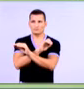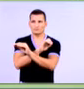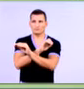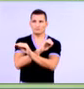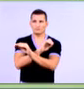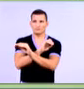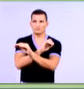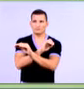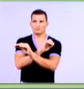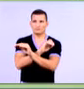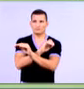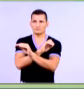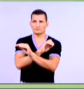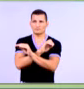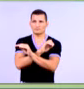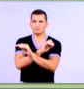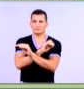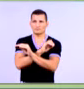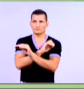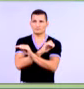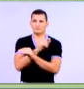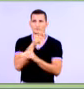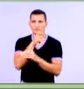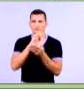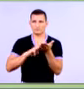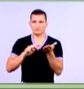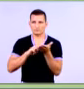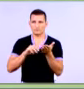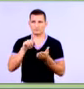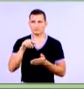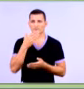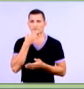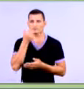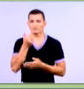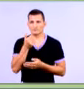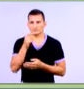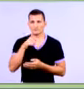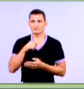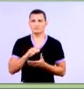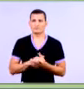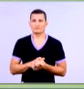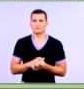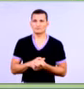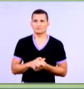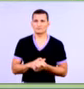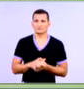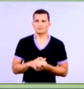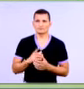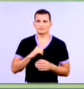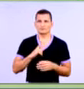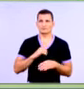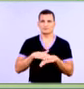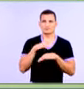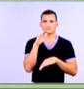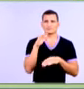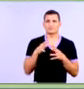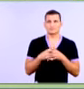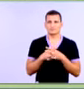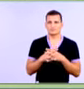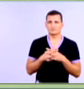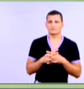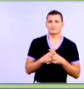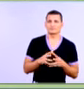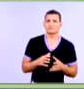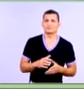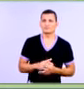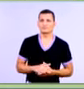entre eles. Bom, esse método é o mais sofisticado, é o que exige maior complexidade, até